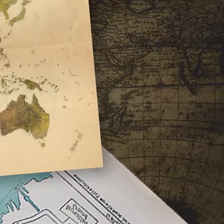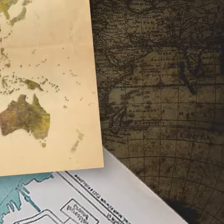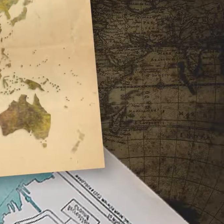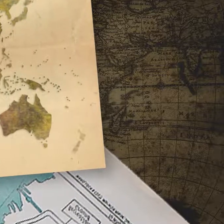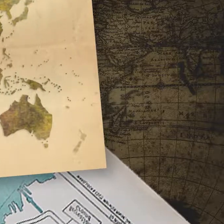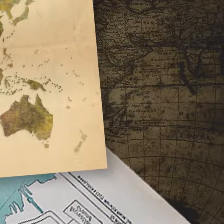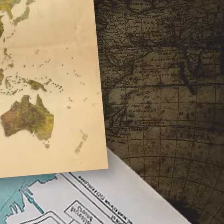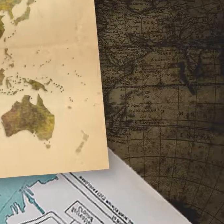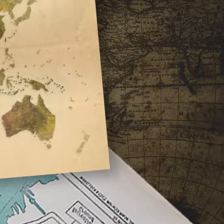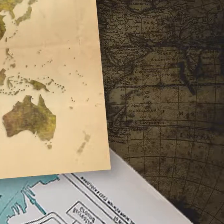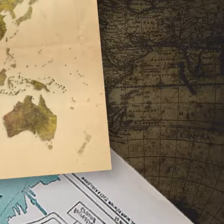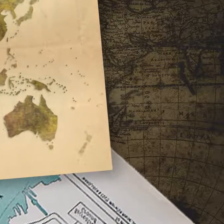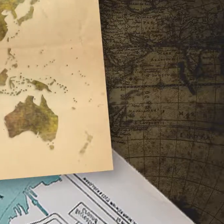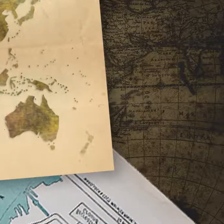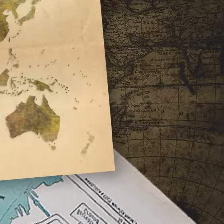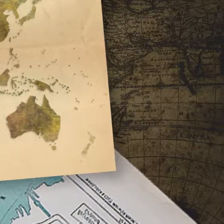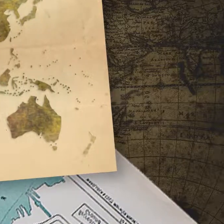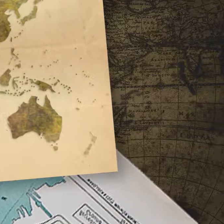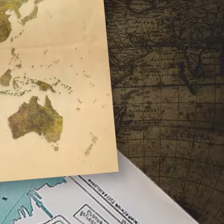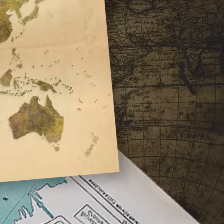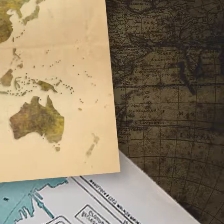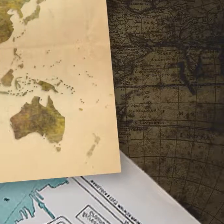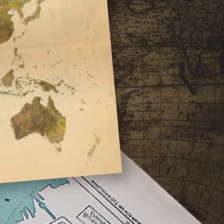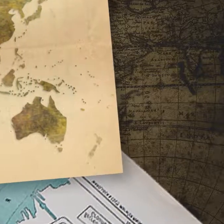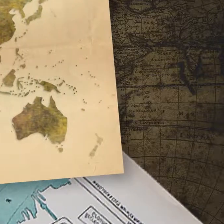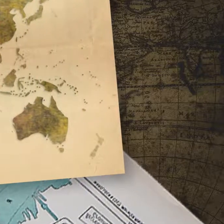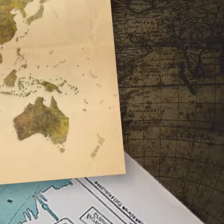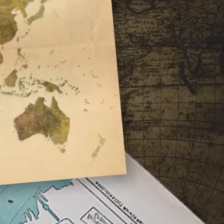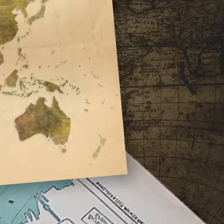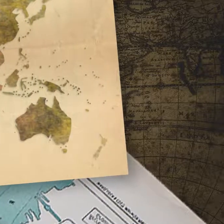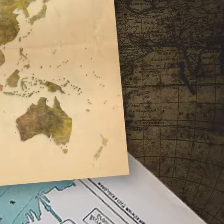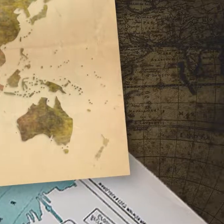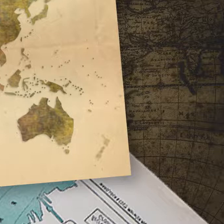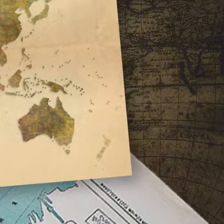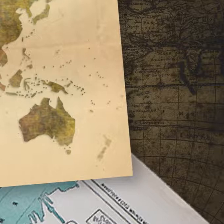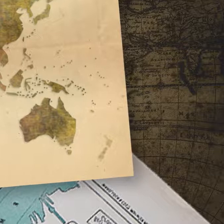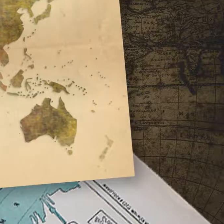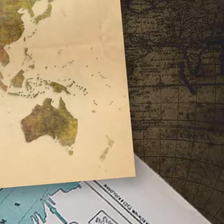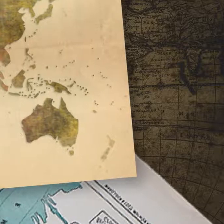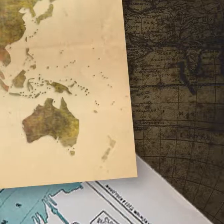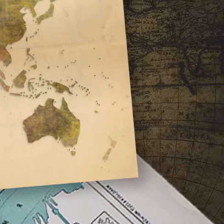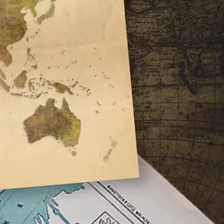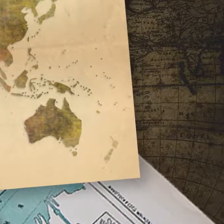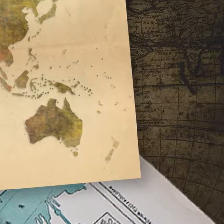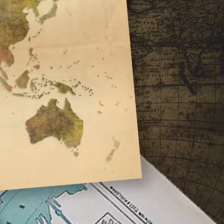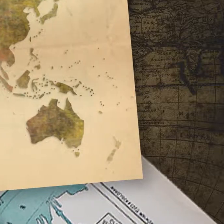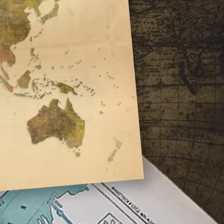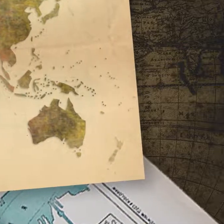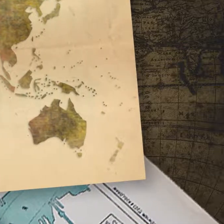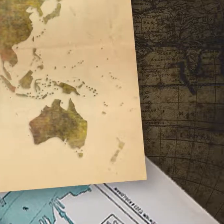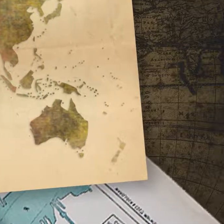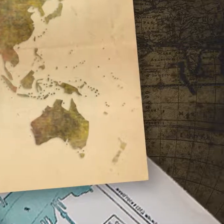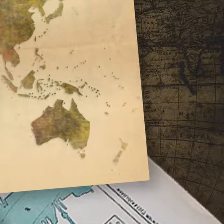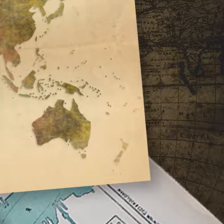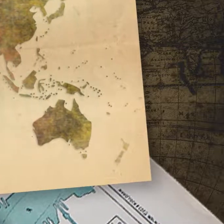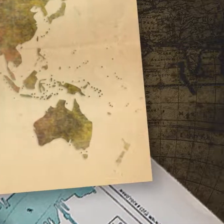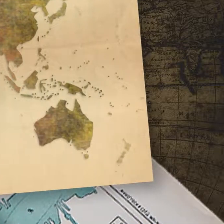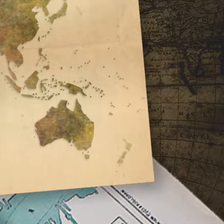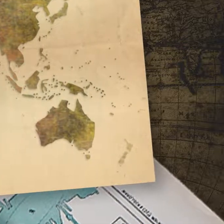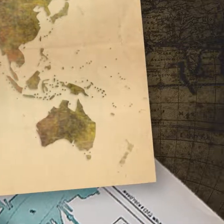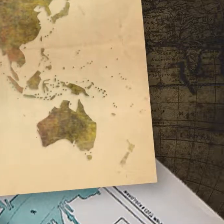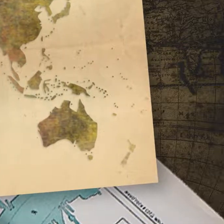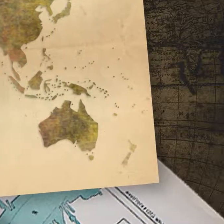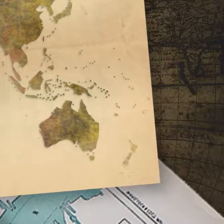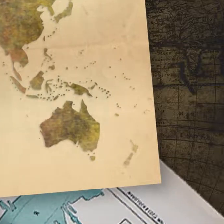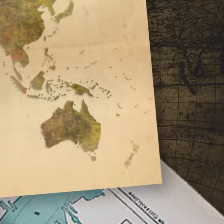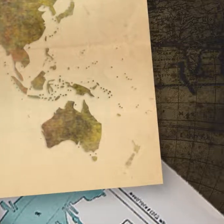Um mapa mundi com os pontos por onde Phileas Fogg passou em sua volta ao mundo, marcados e ligados entre si por uma